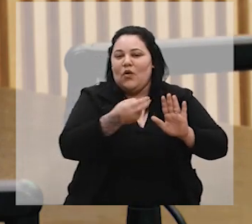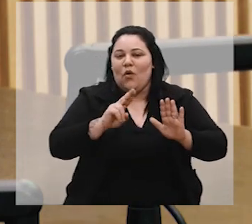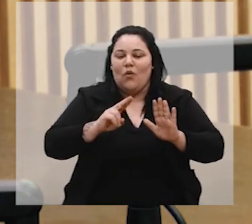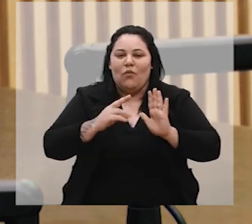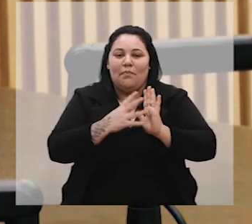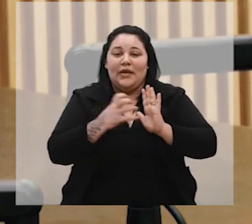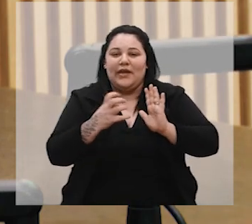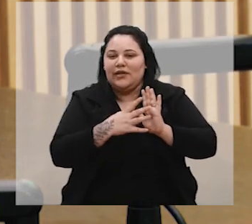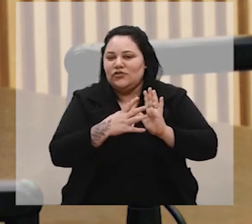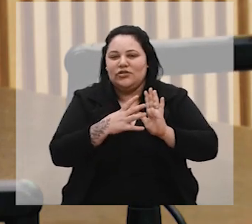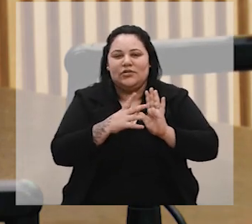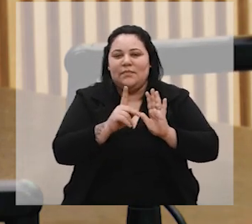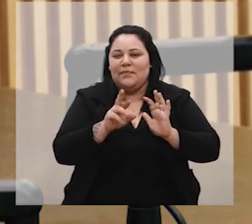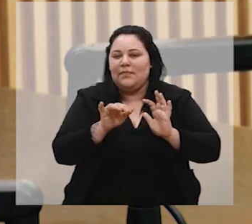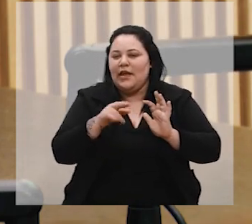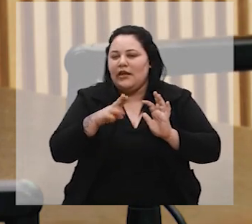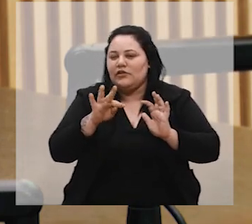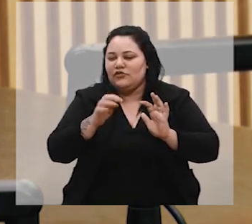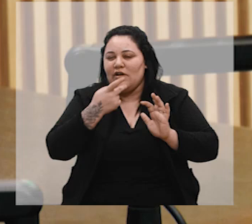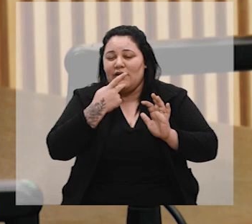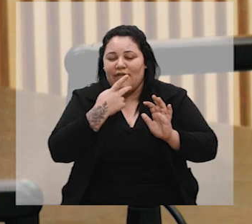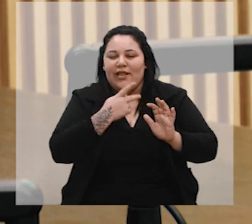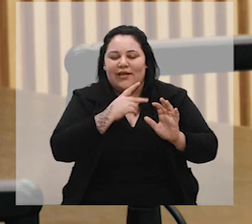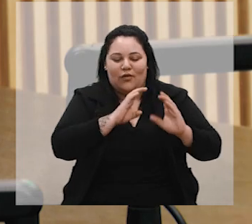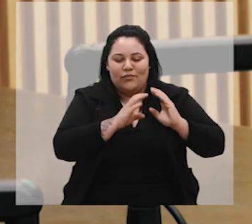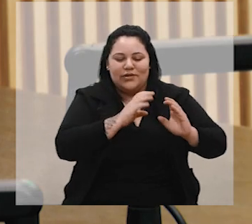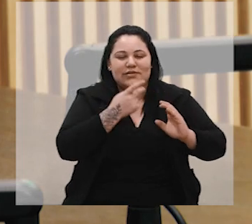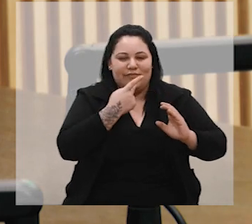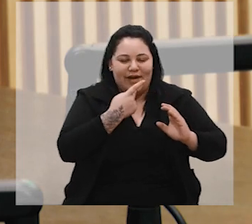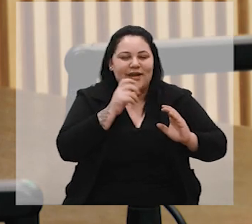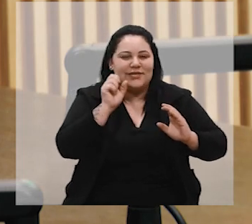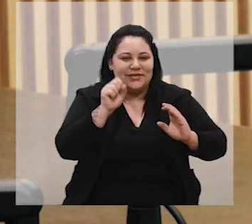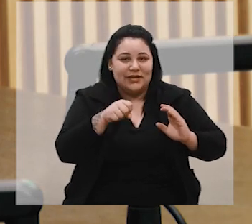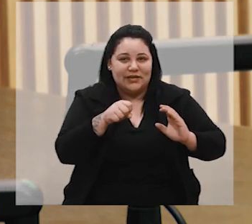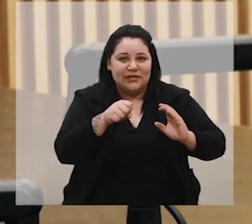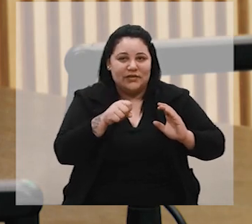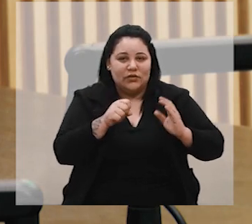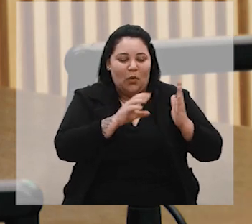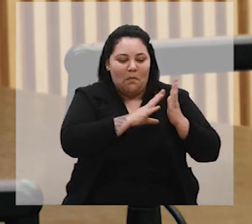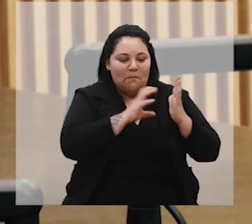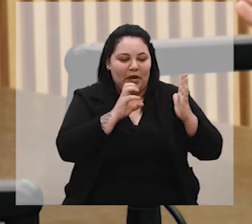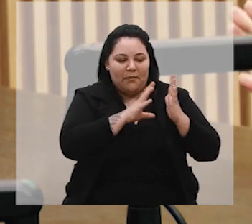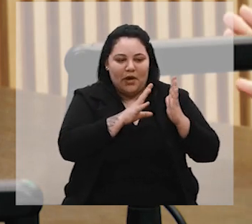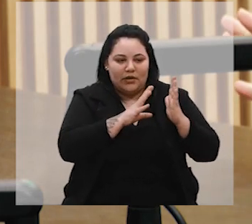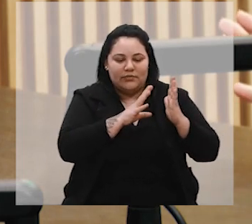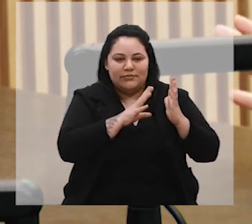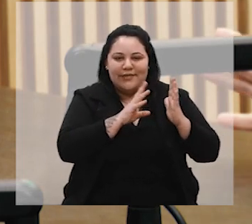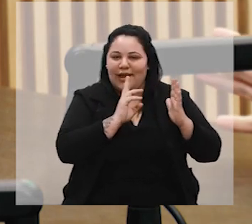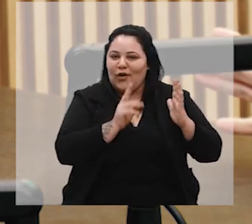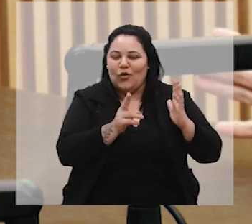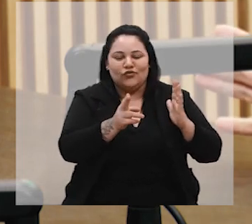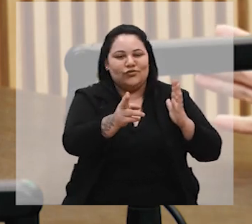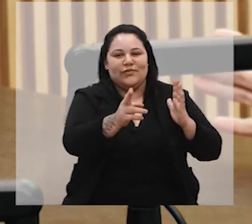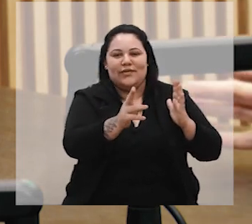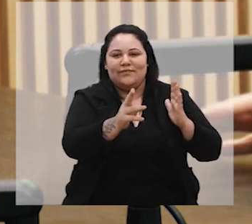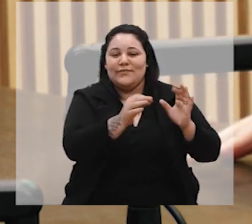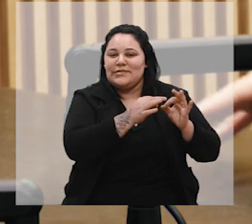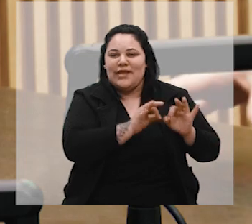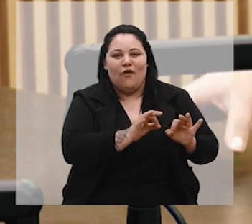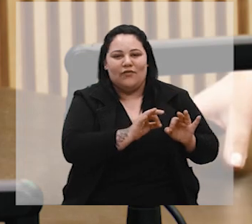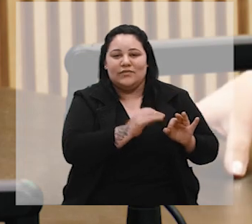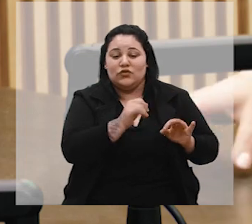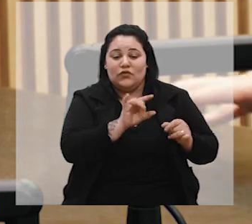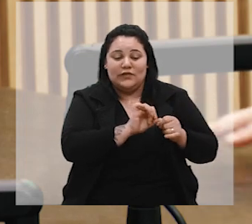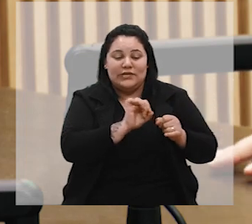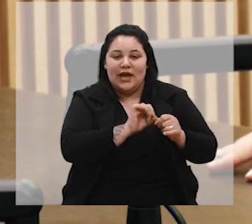um print. Acho que na comunicação muito se fala isso, né? Você tira a informação, mas printou, eternizou. Ele é eterno, né? Exatamente. Então